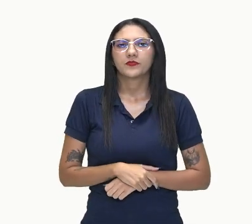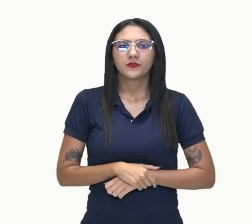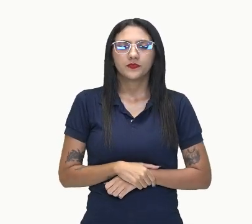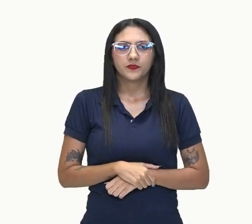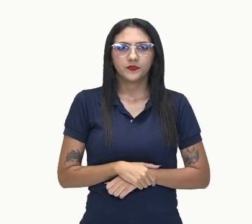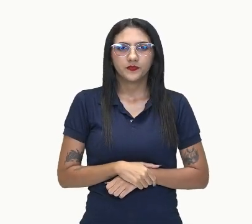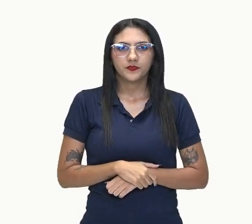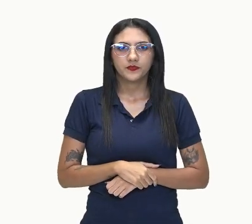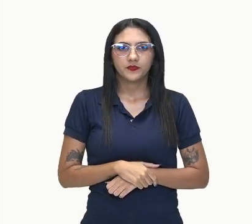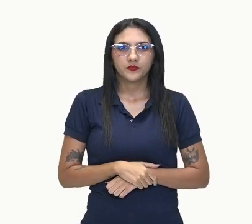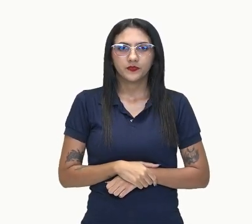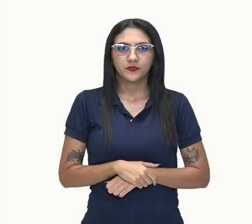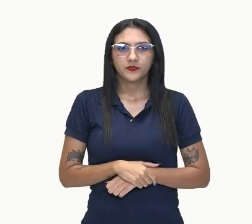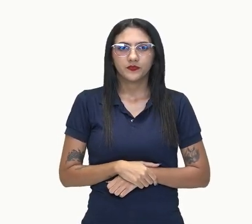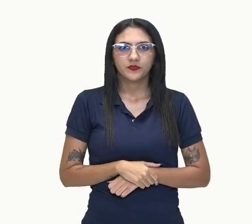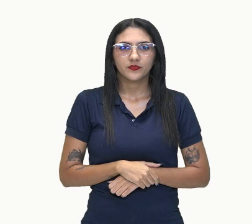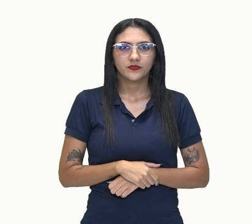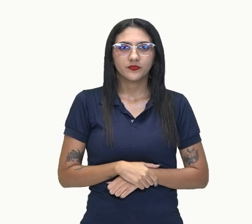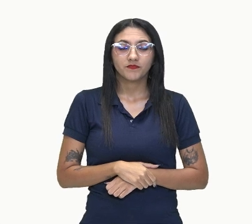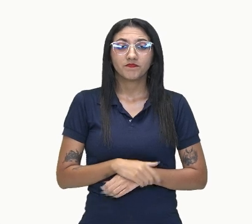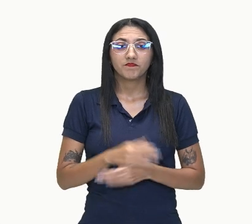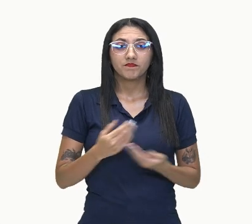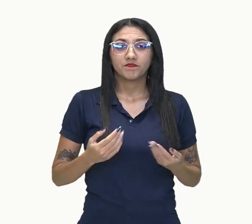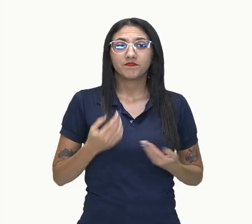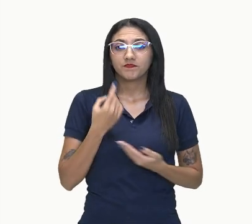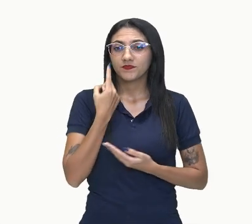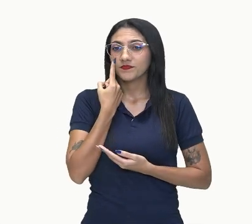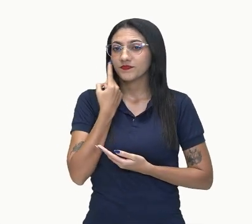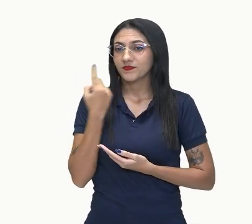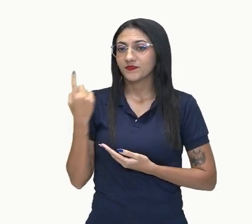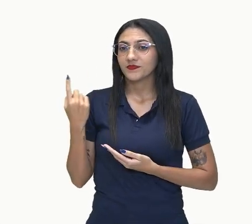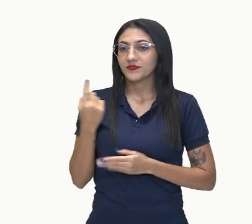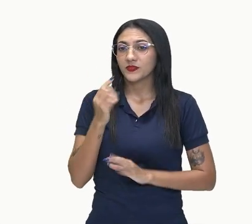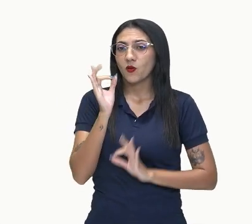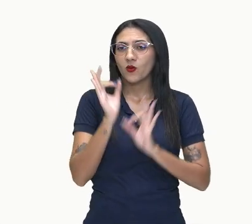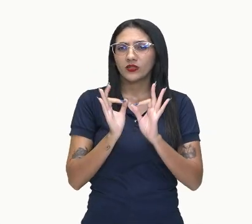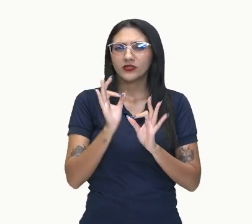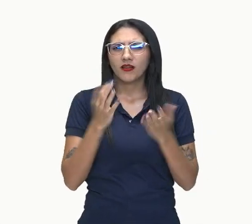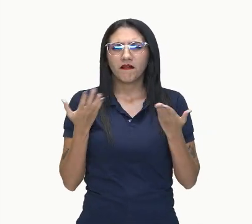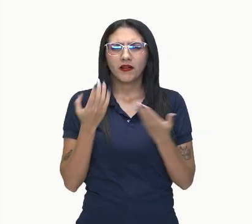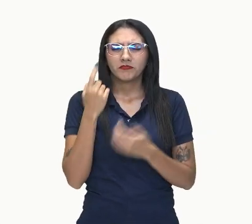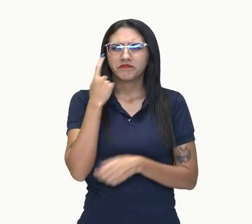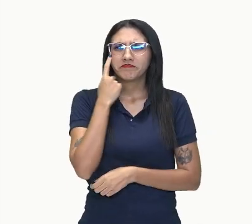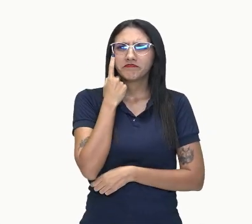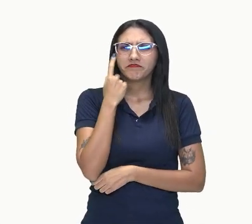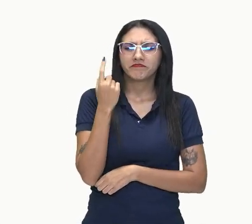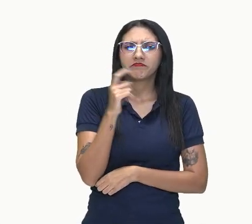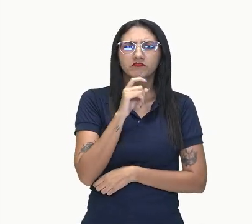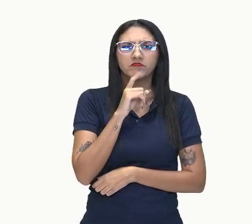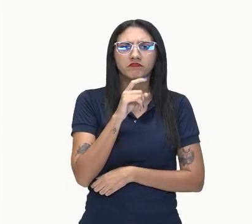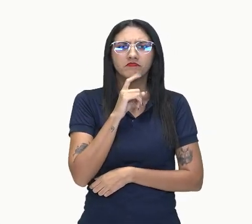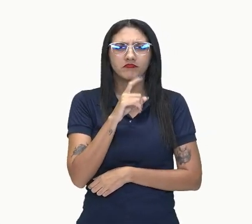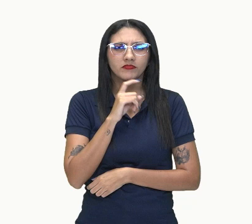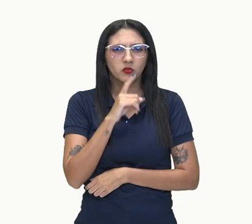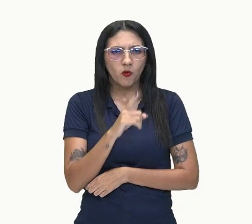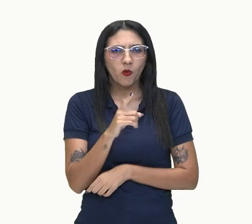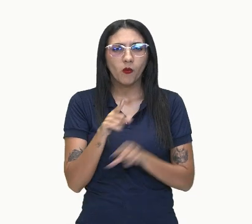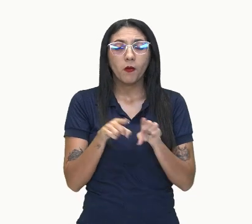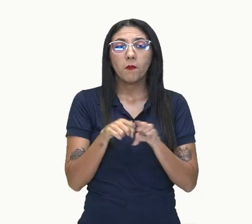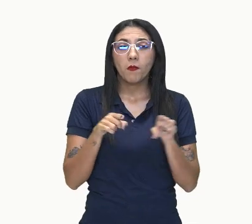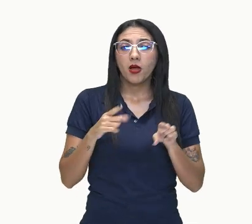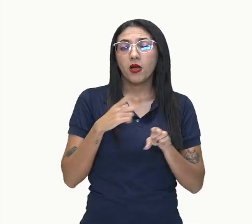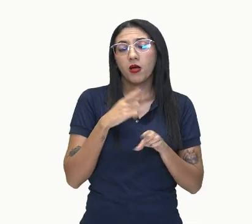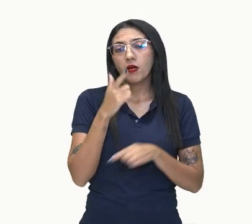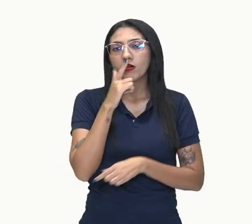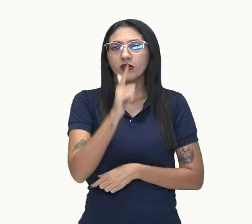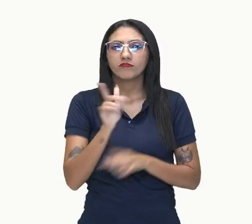Quando estava preparando isso aqui para vocês, eu fiquei muito em dúvida, mas consegui chegar a uma conclusão de